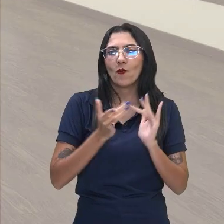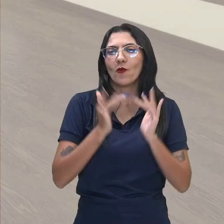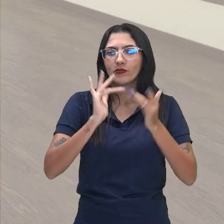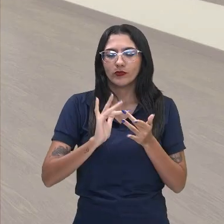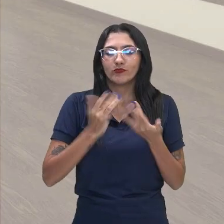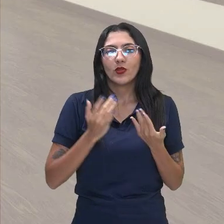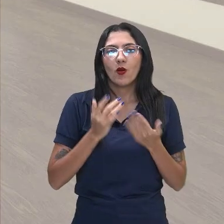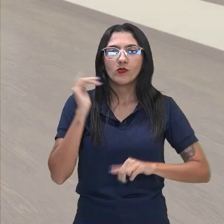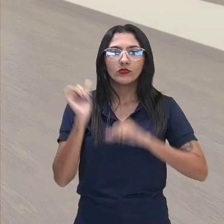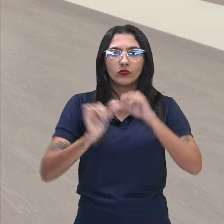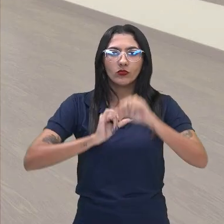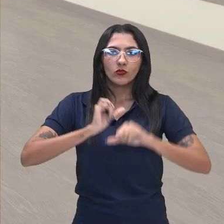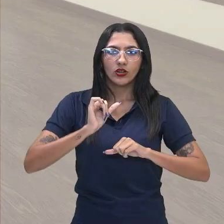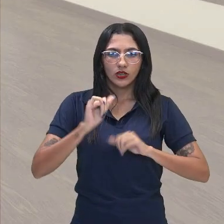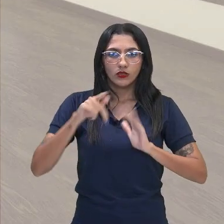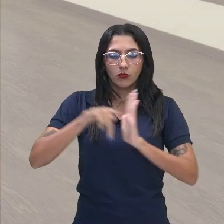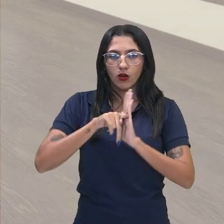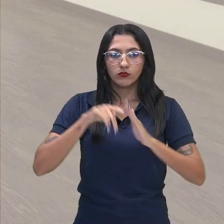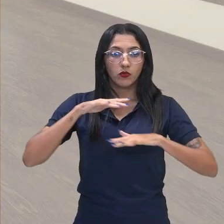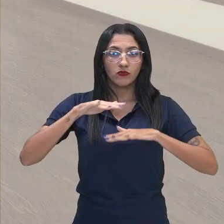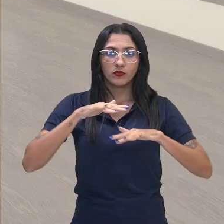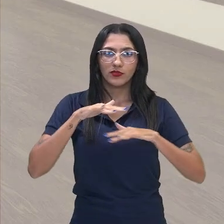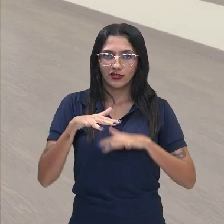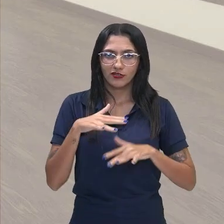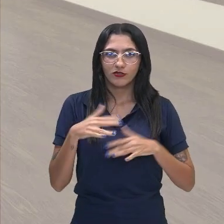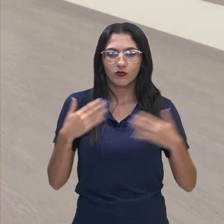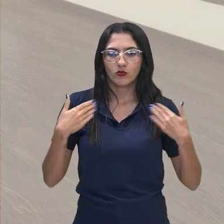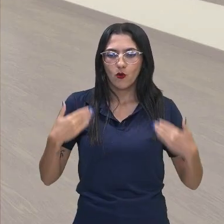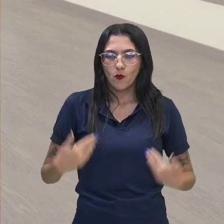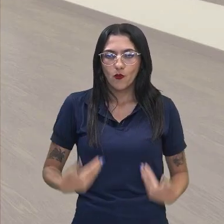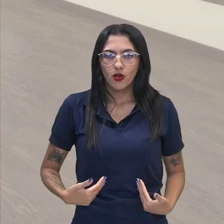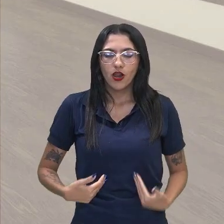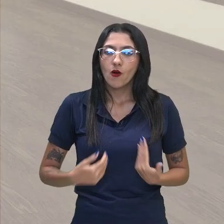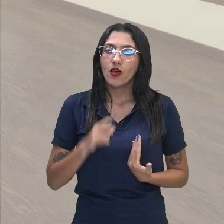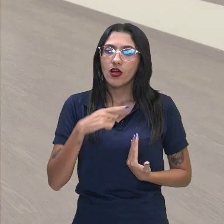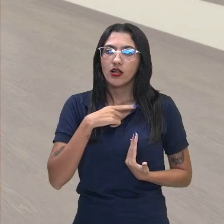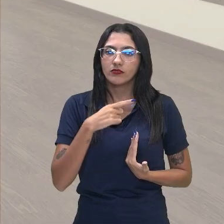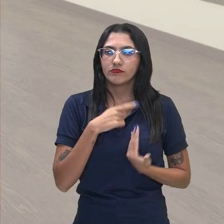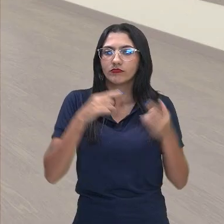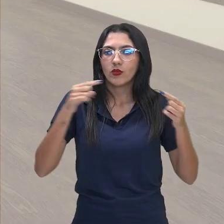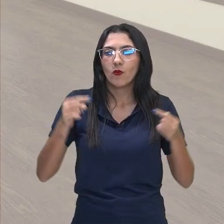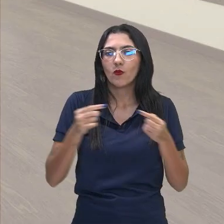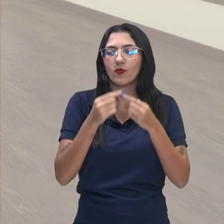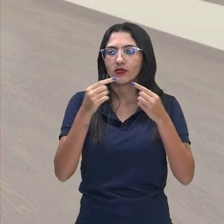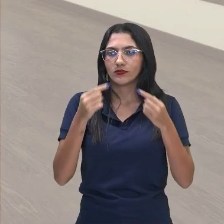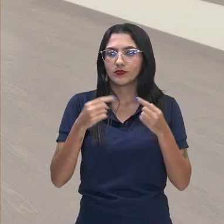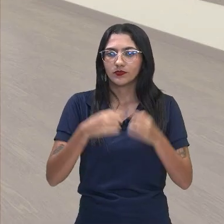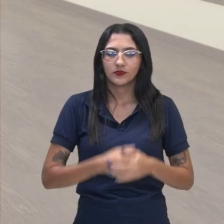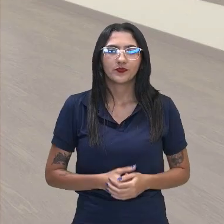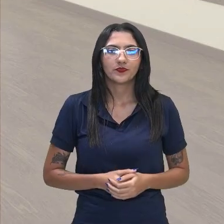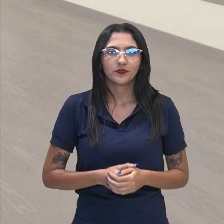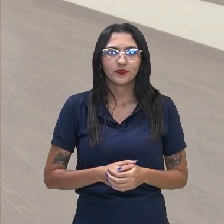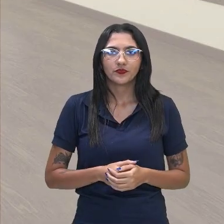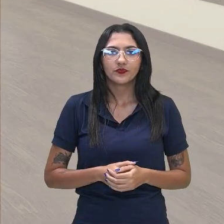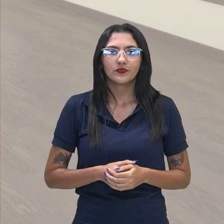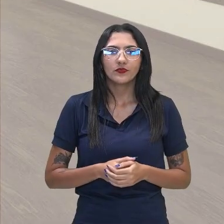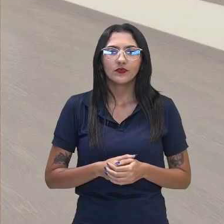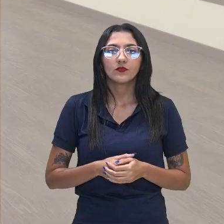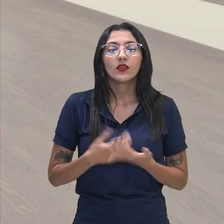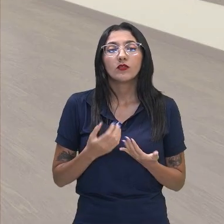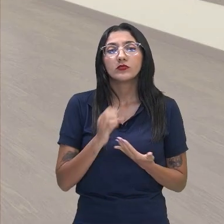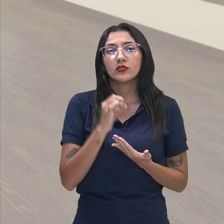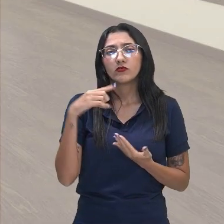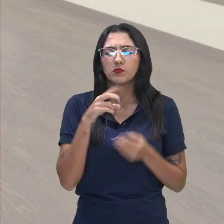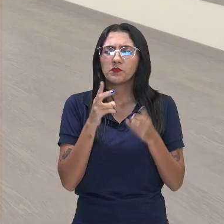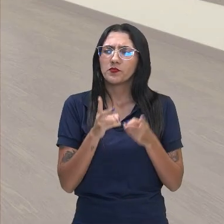mudança, esse movimento, ele vai me acompanhar. E olha só, quando você observa